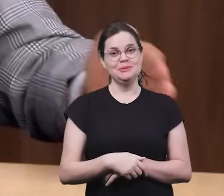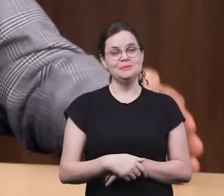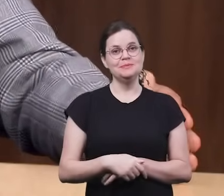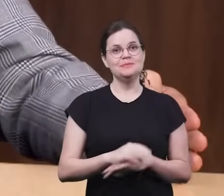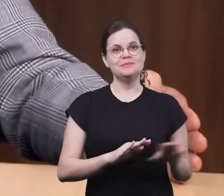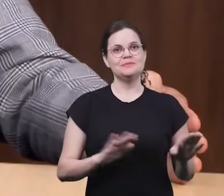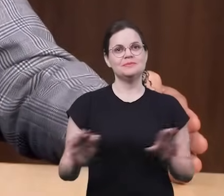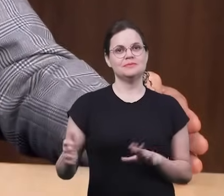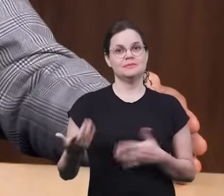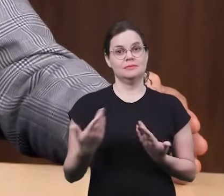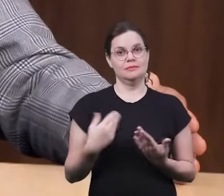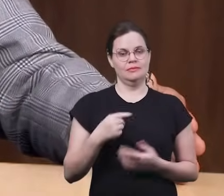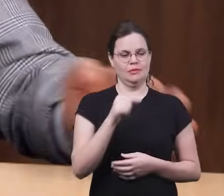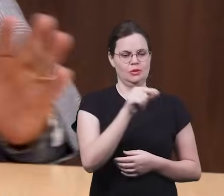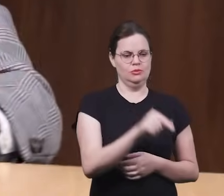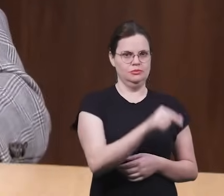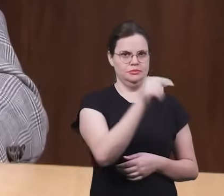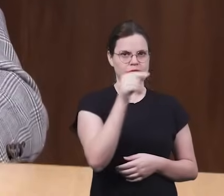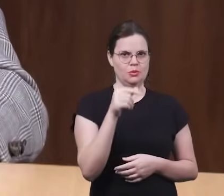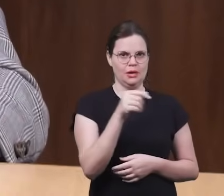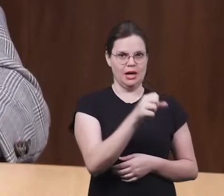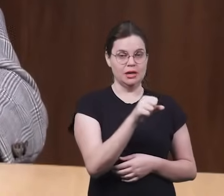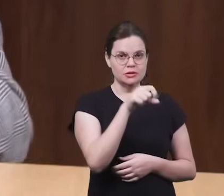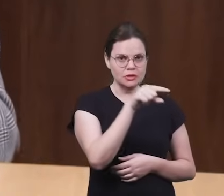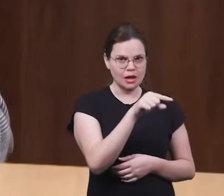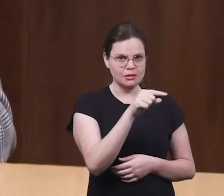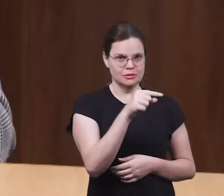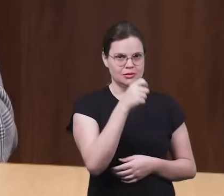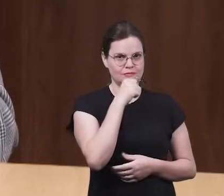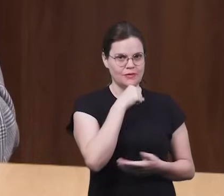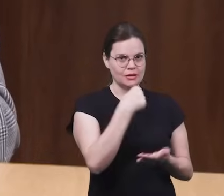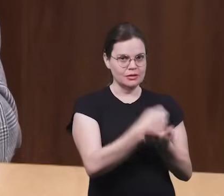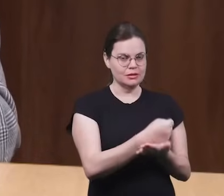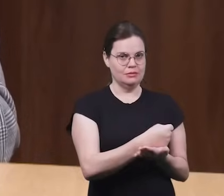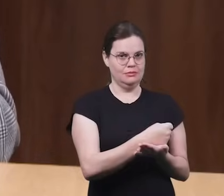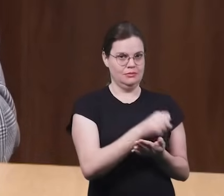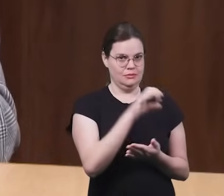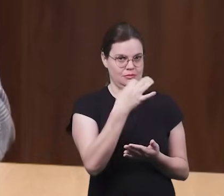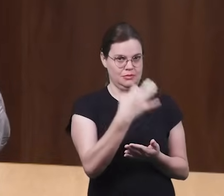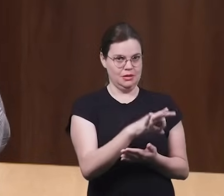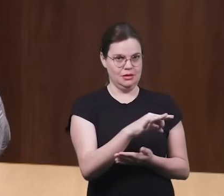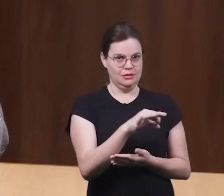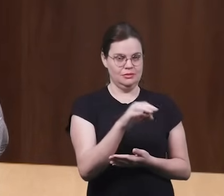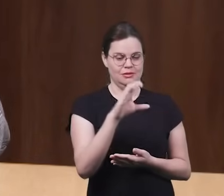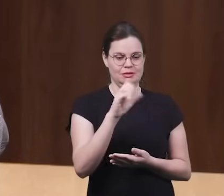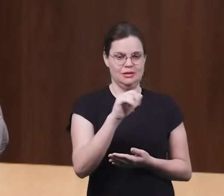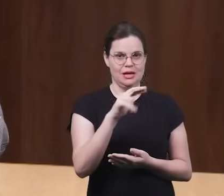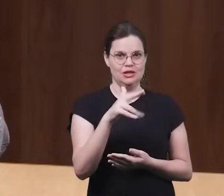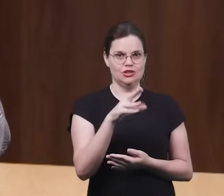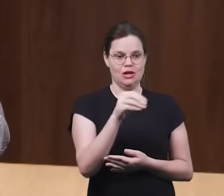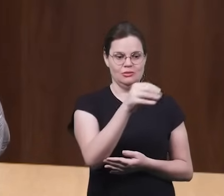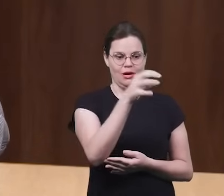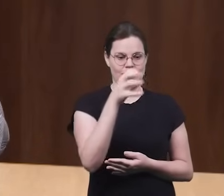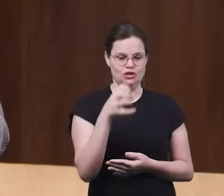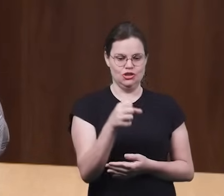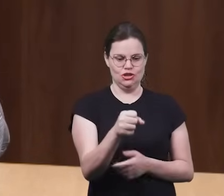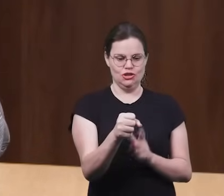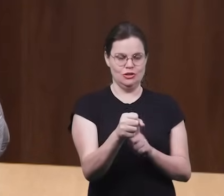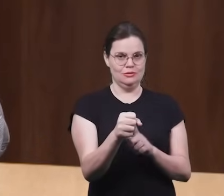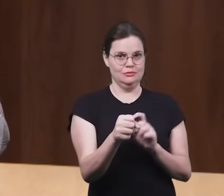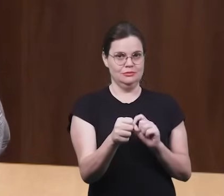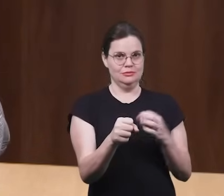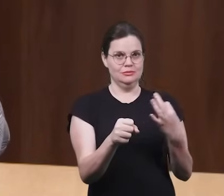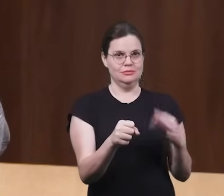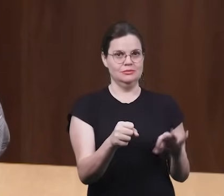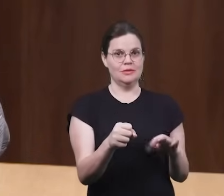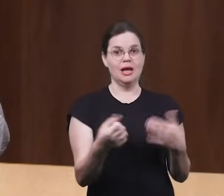claro que no Velho Testamento o cajado tinha uma importância. Mas o cajado para